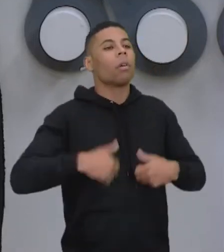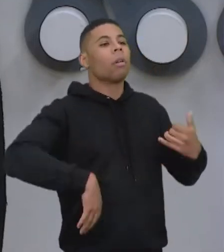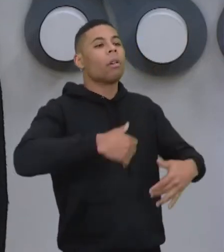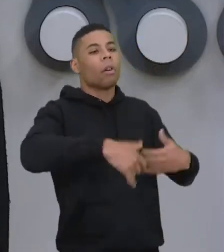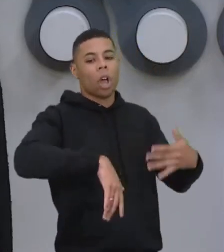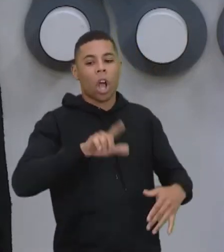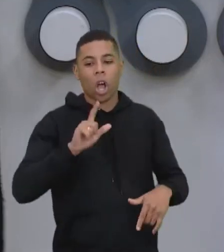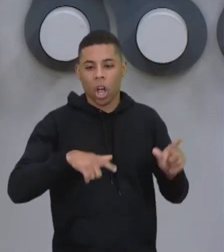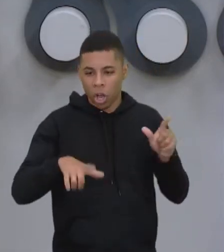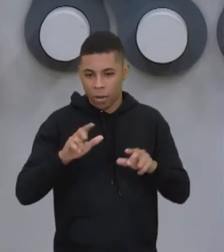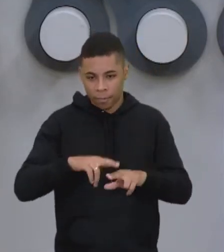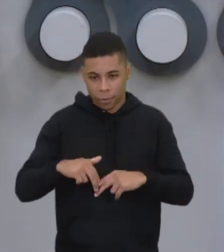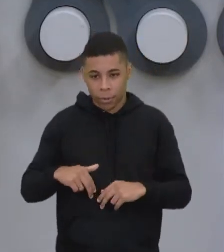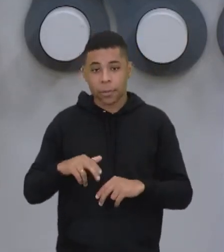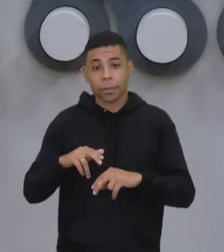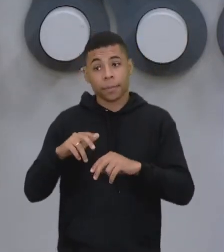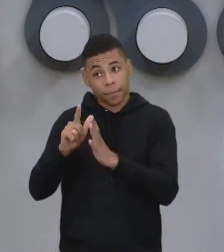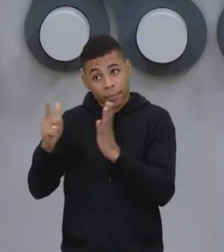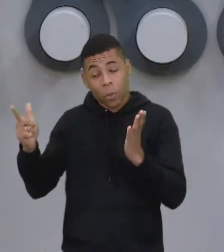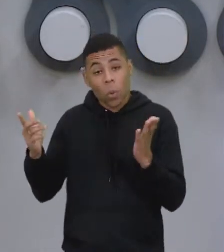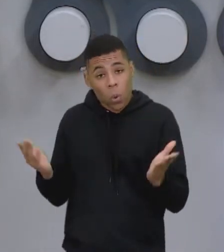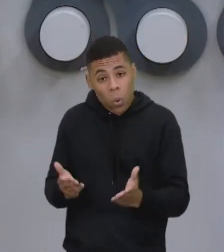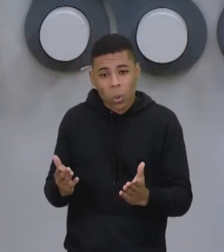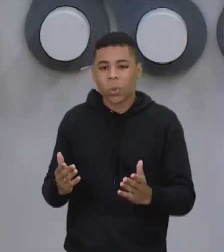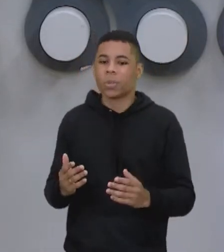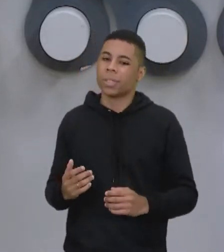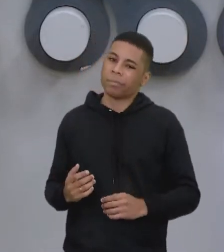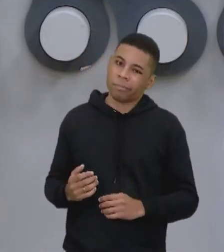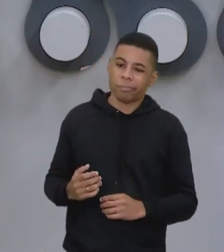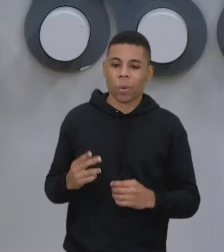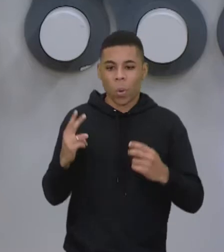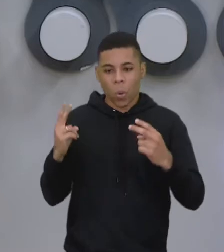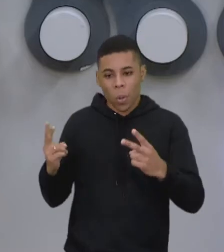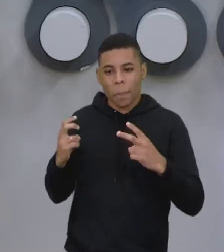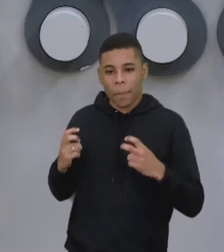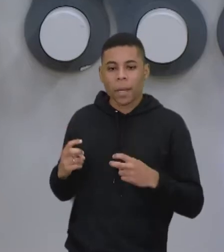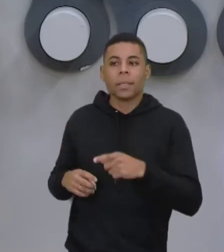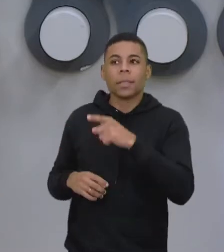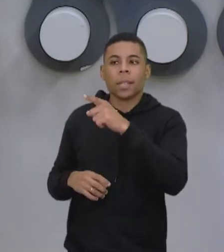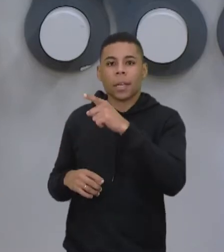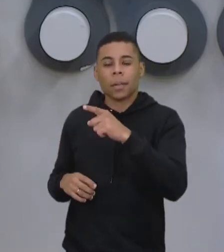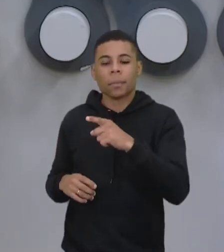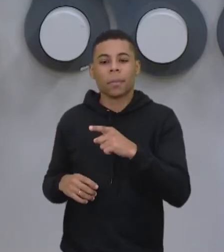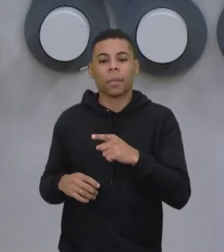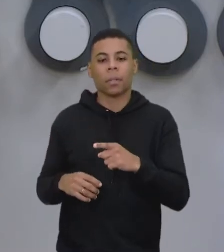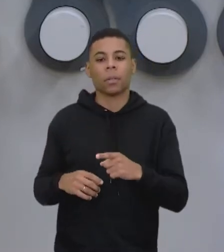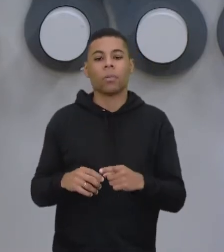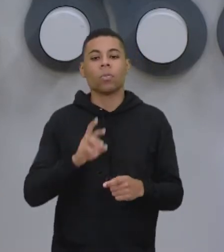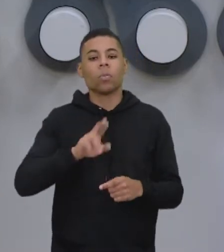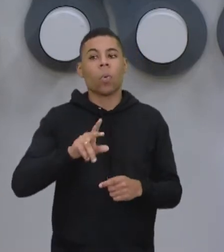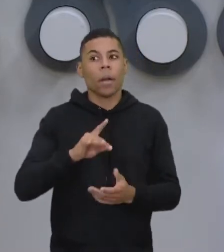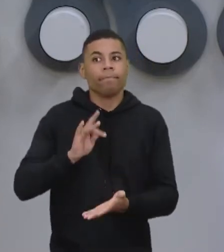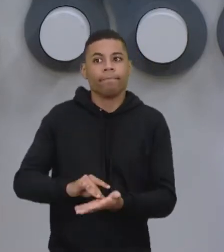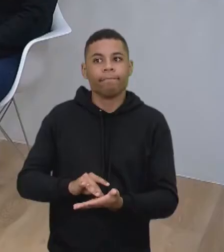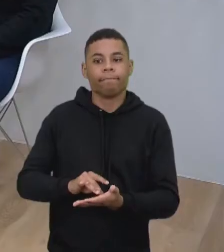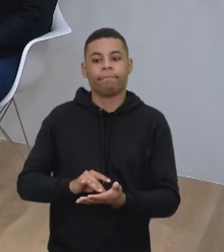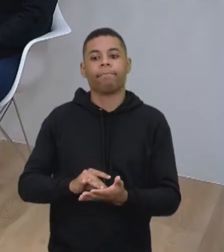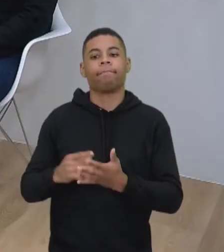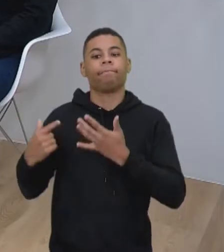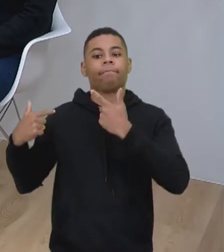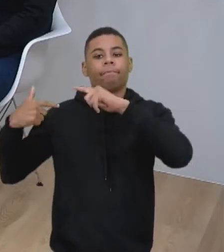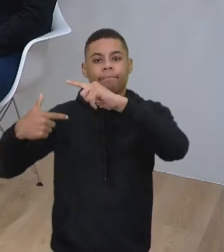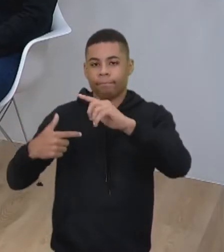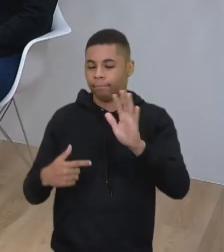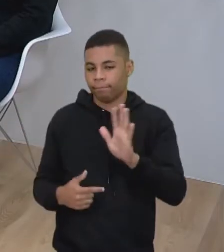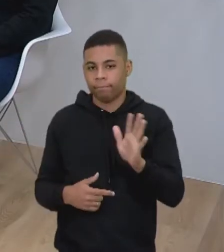Então, quando a gente fala de jornalismo hoje, eu acho que o estudante vai começar a perceber que não é só aquela mídia tradicional, que o